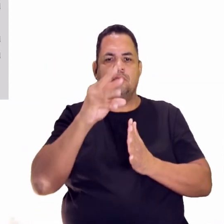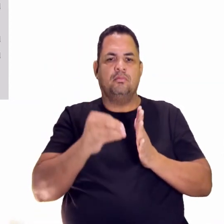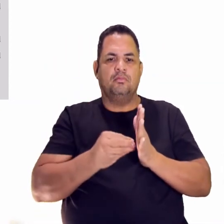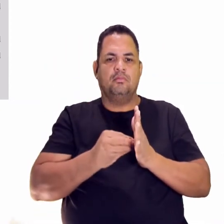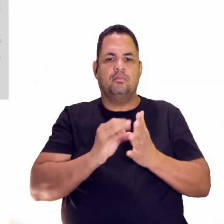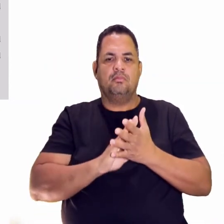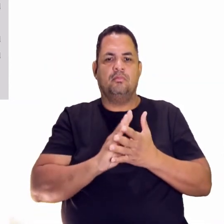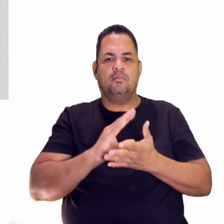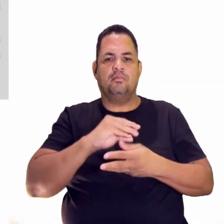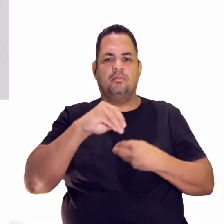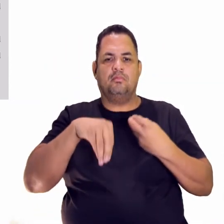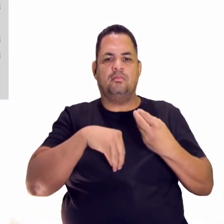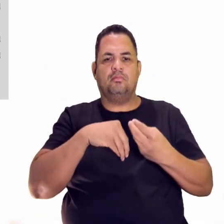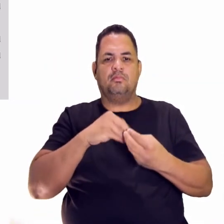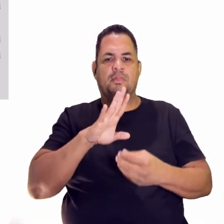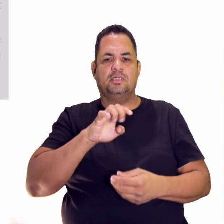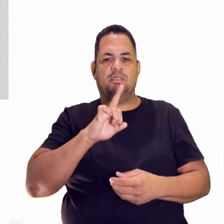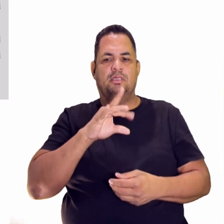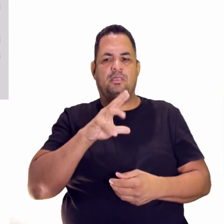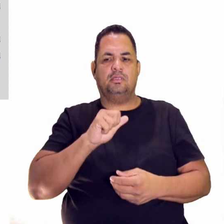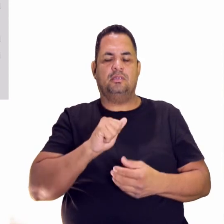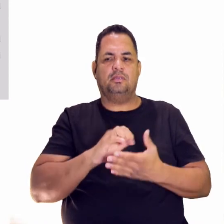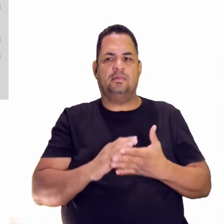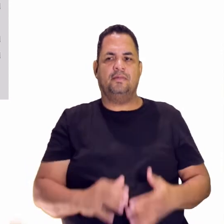e miscelânea foi sua exposição.